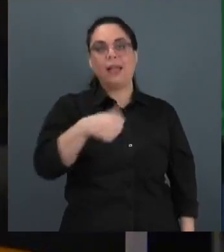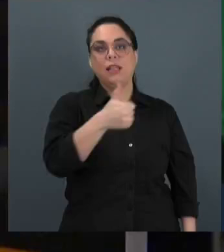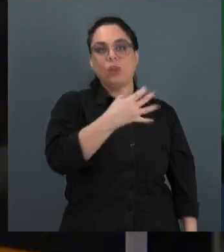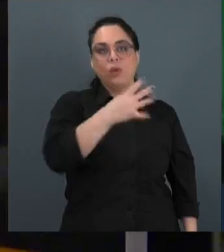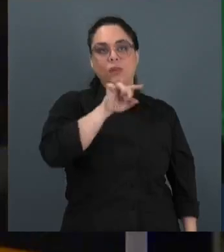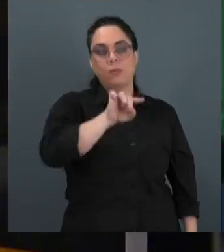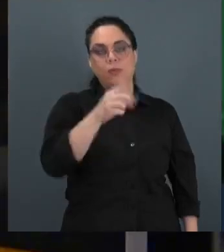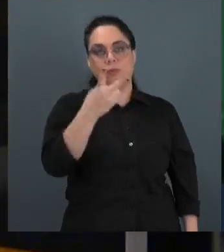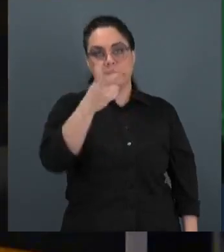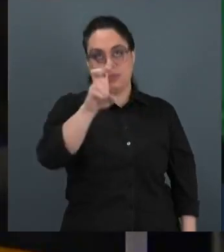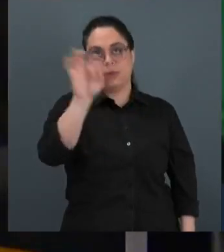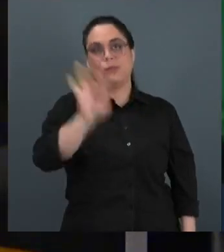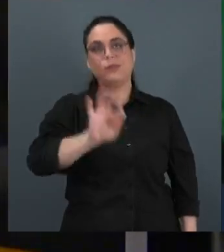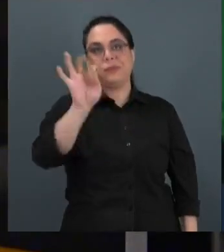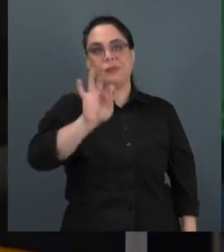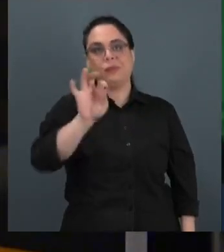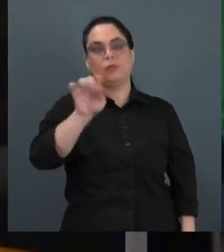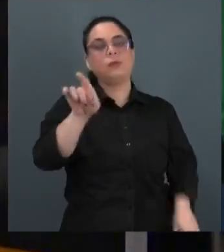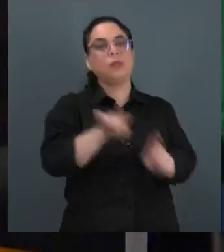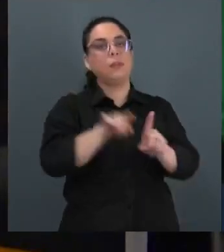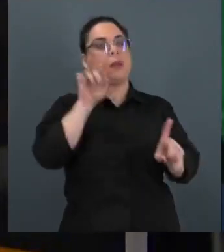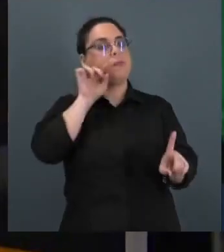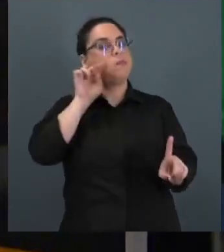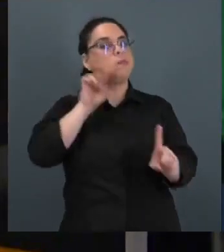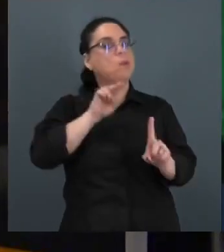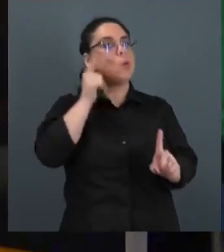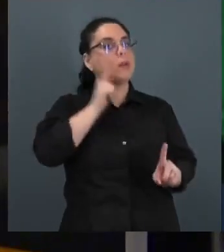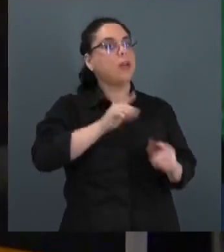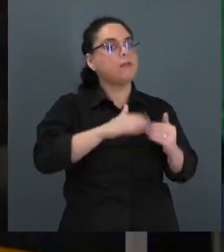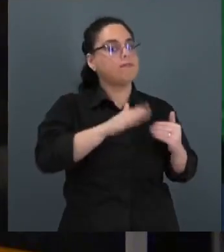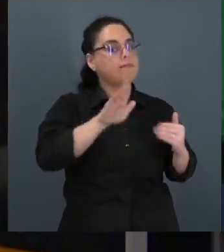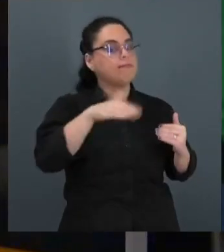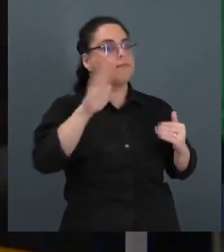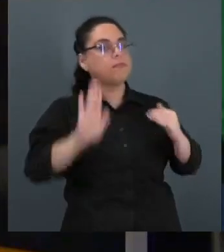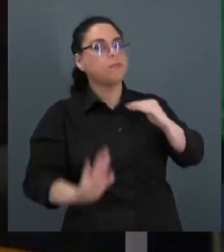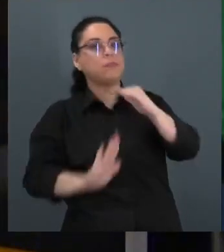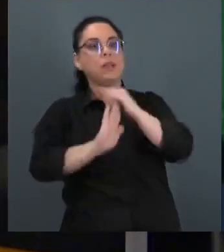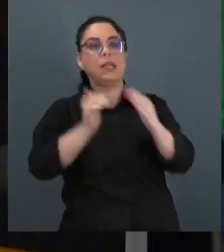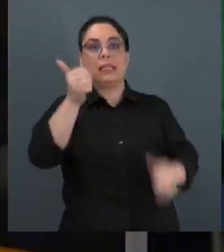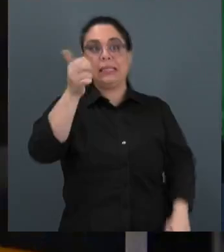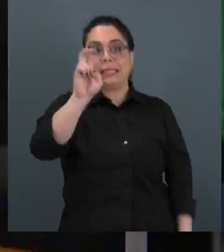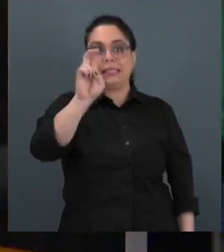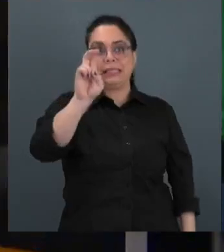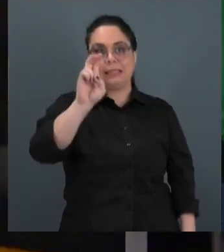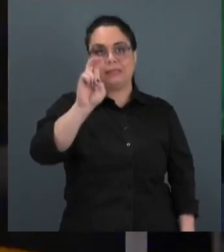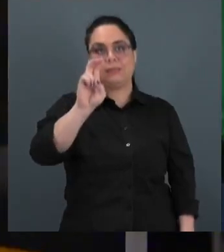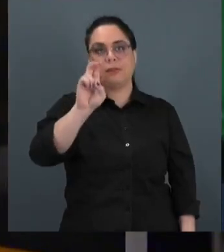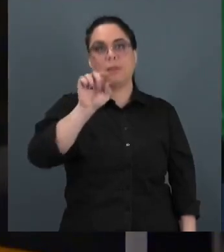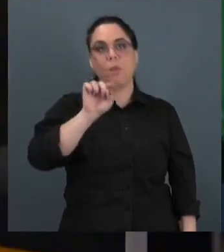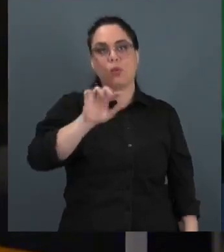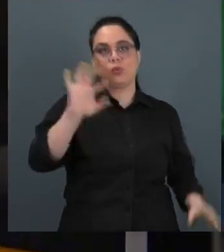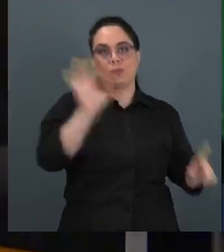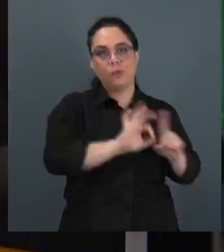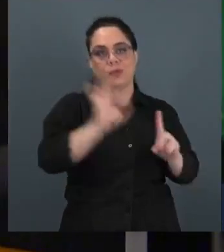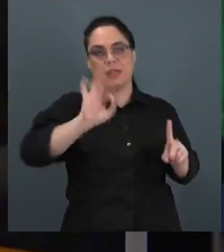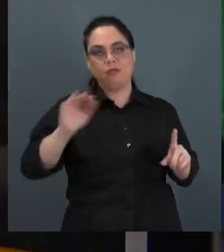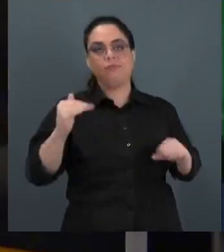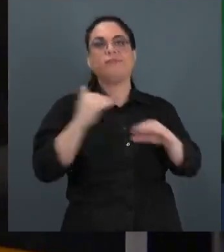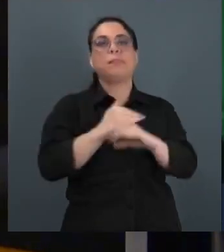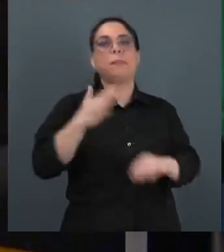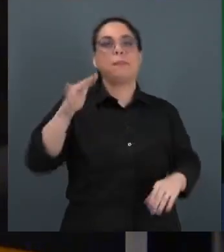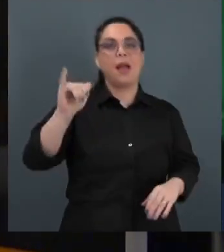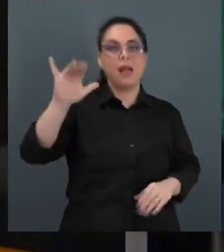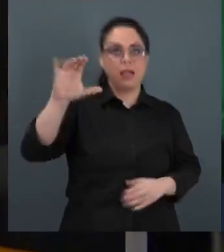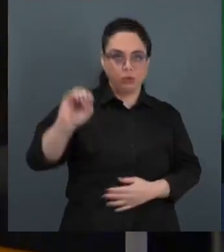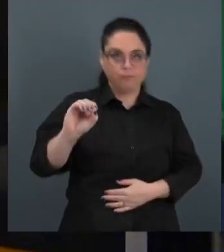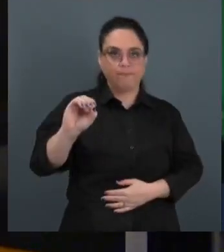14,25% e com a perspectiva de chegarmos a 15 pontos percentuais até meados do mês de maio desse ano.